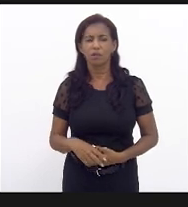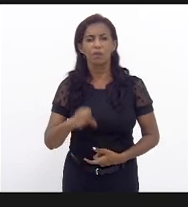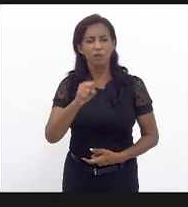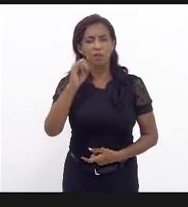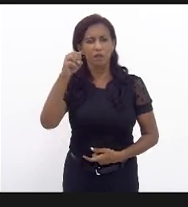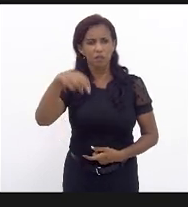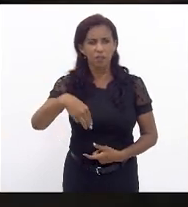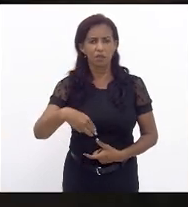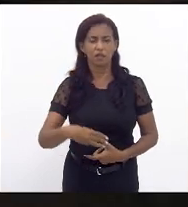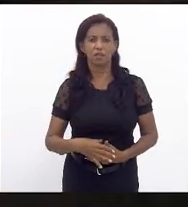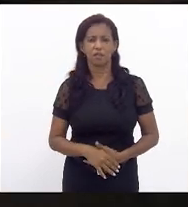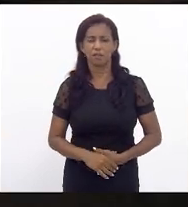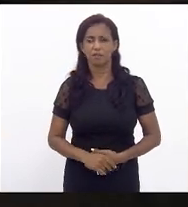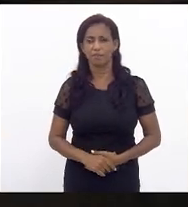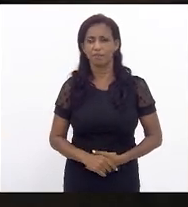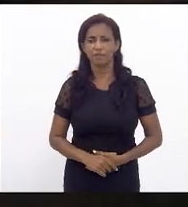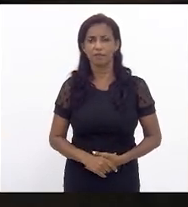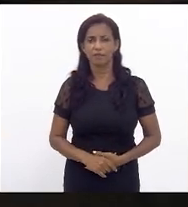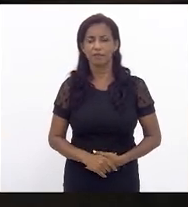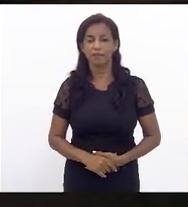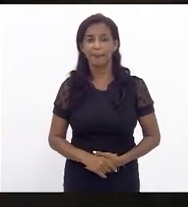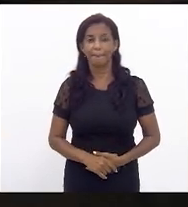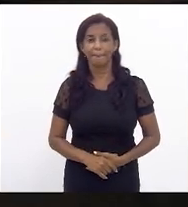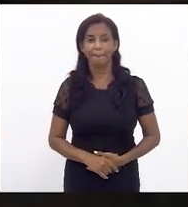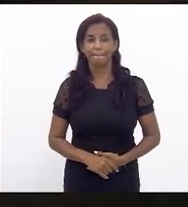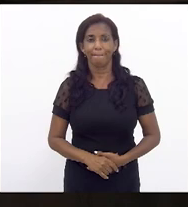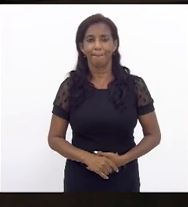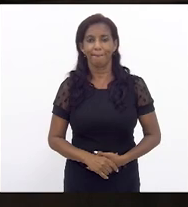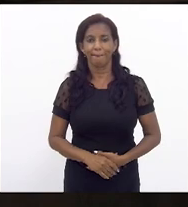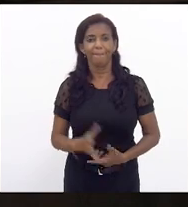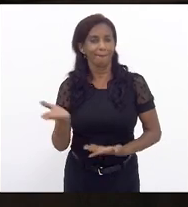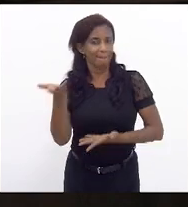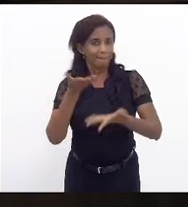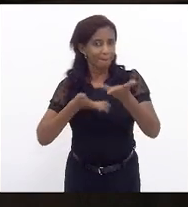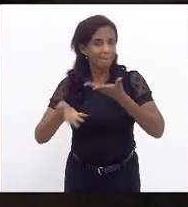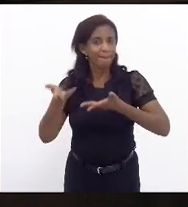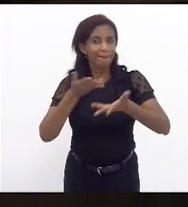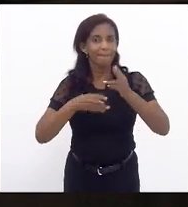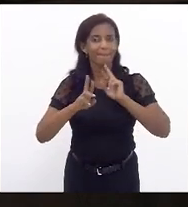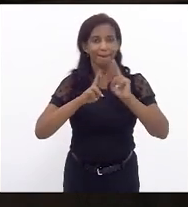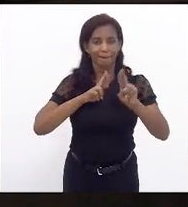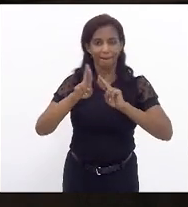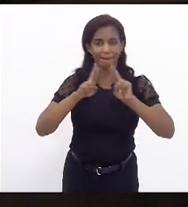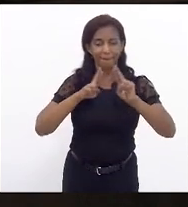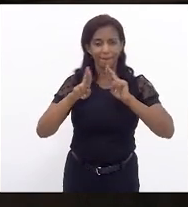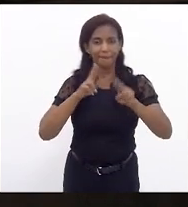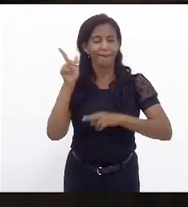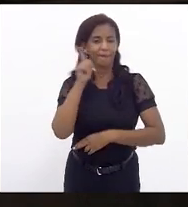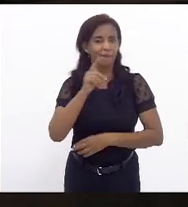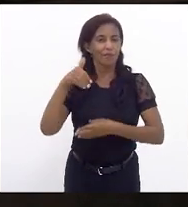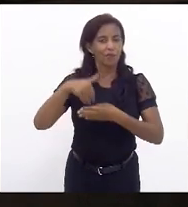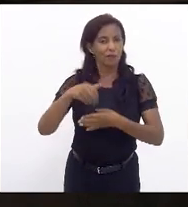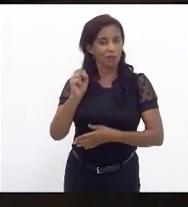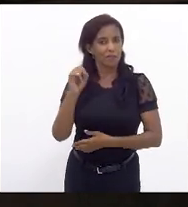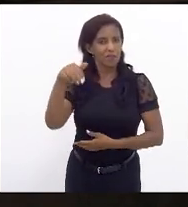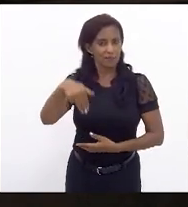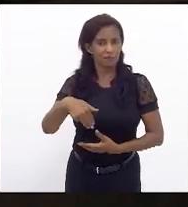sim. Deputado Eurico Júnior, vota sim. Participou da sabatina, acompanhou, vota